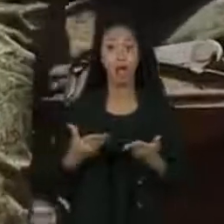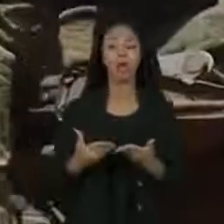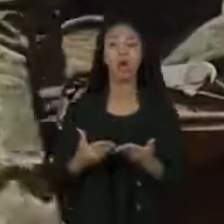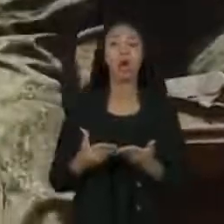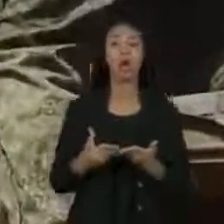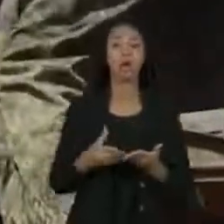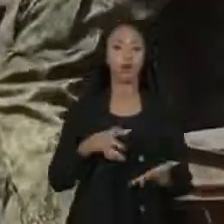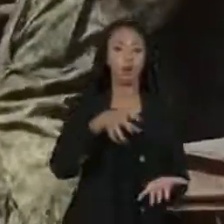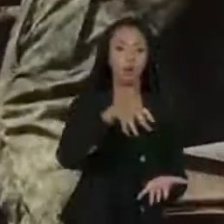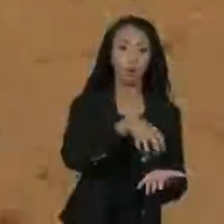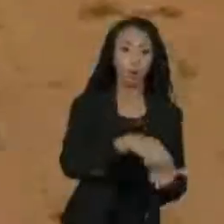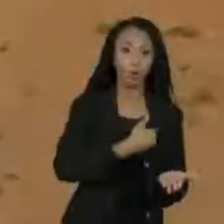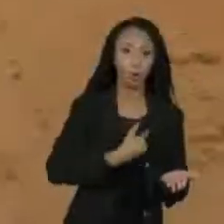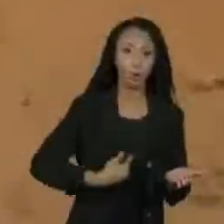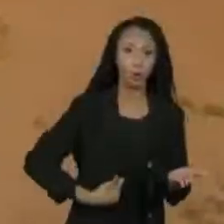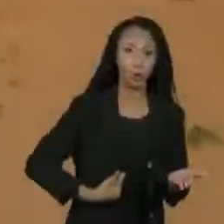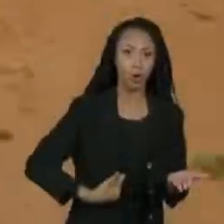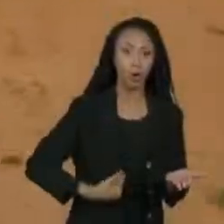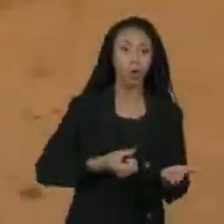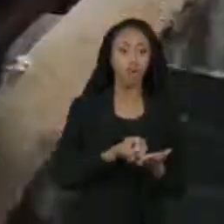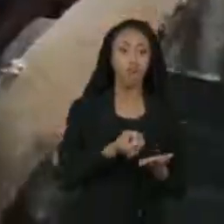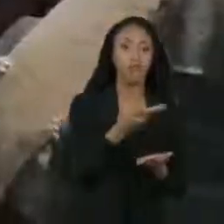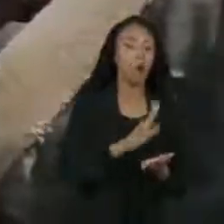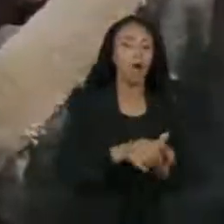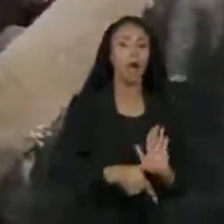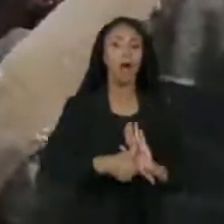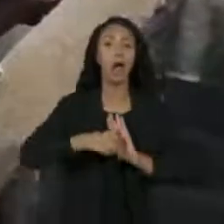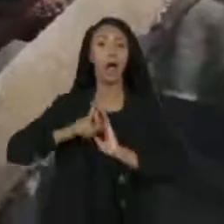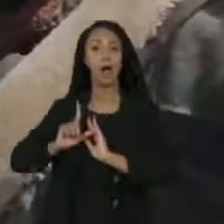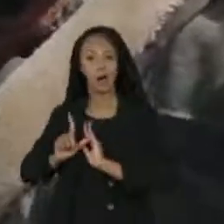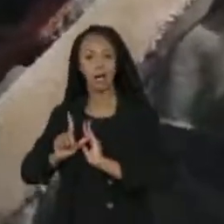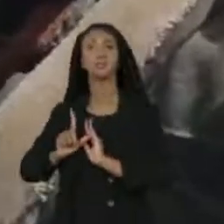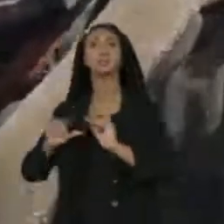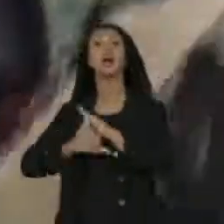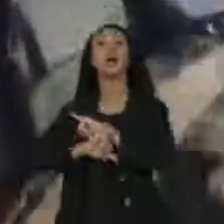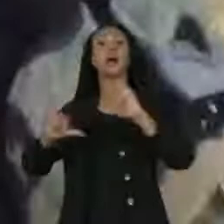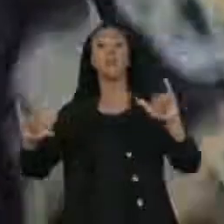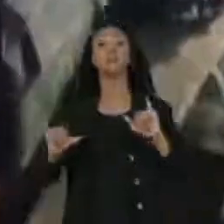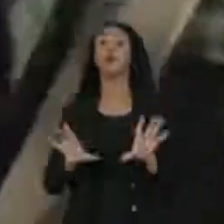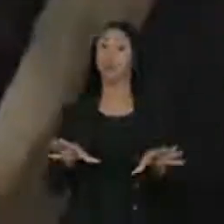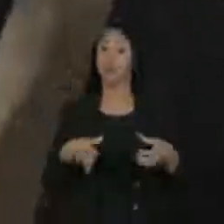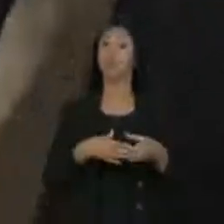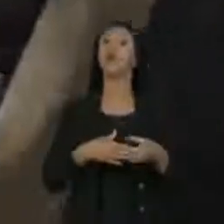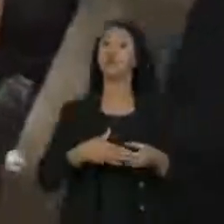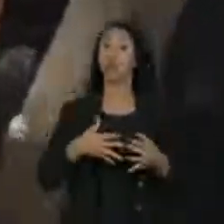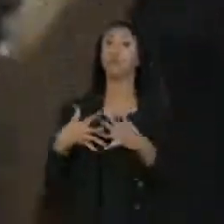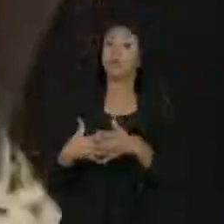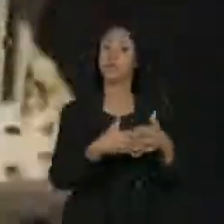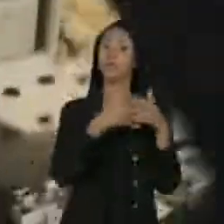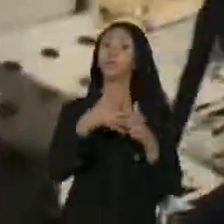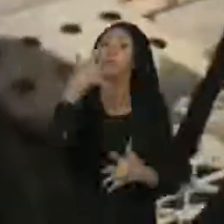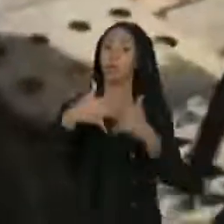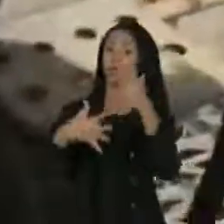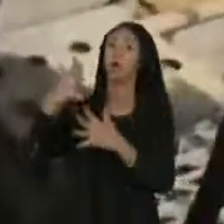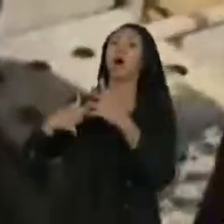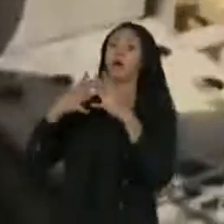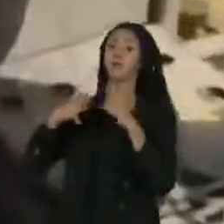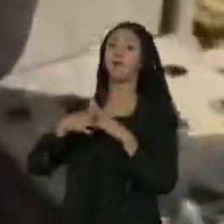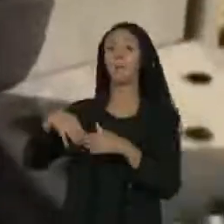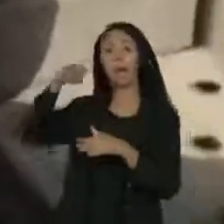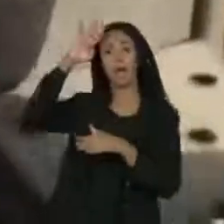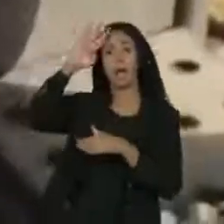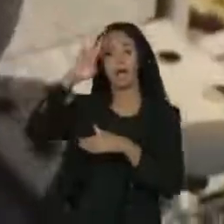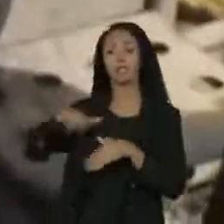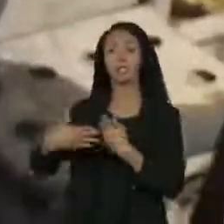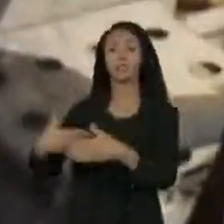de Pentágono negar em formação do scoby diz que ajuda da Inteligência Americana atrás assim o avanço das operações mas pelo menos